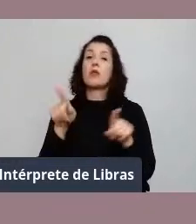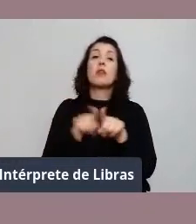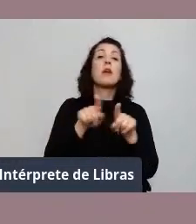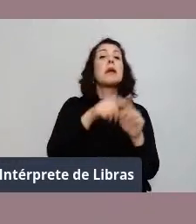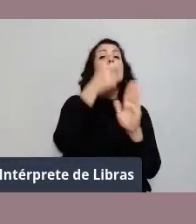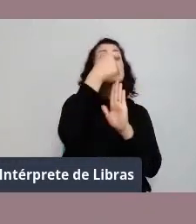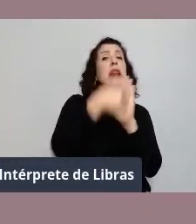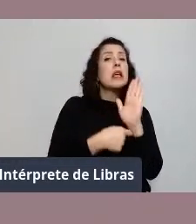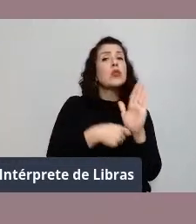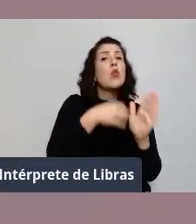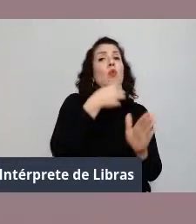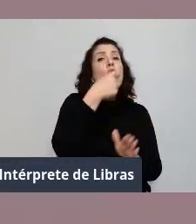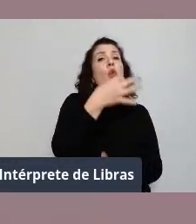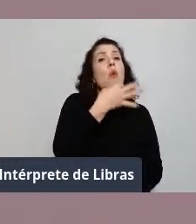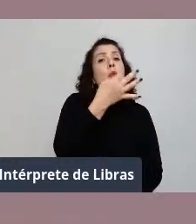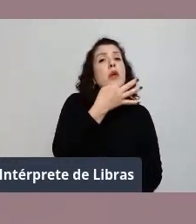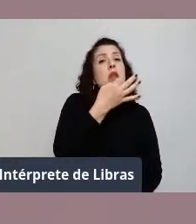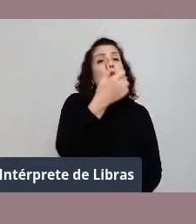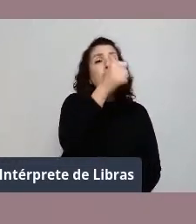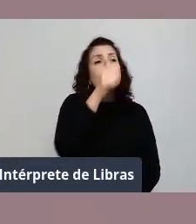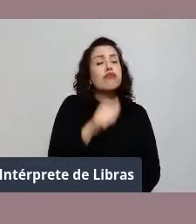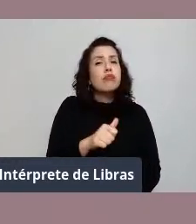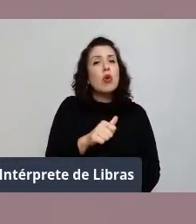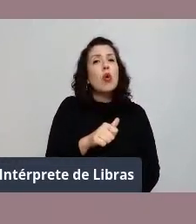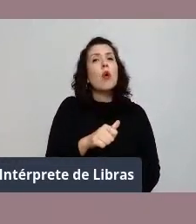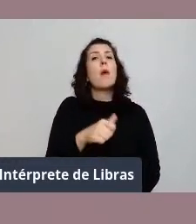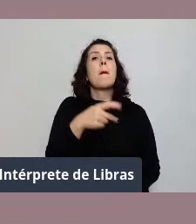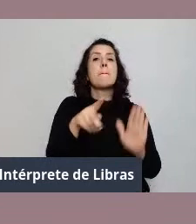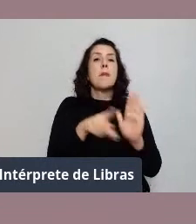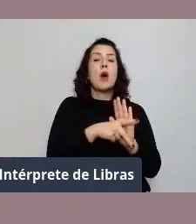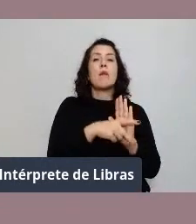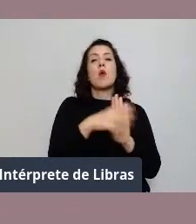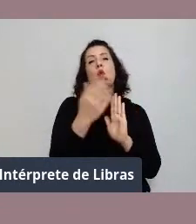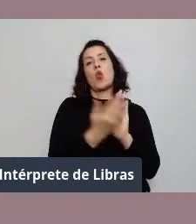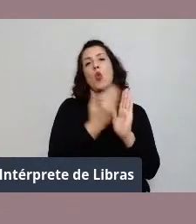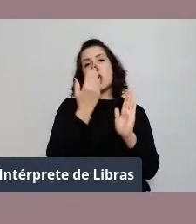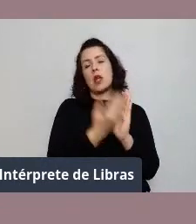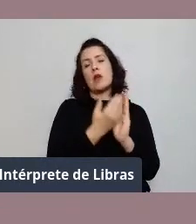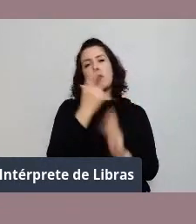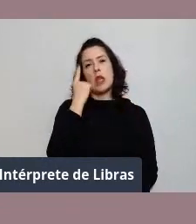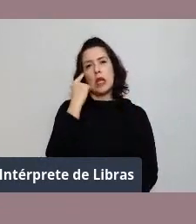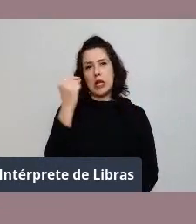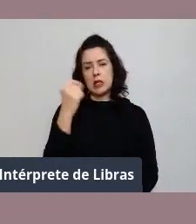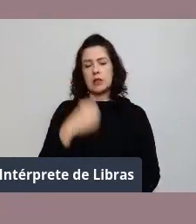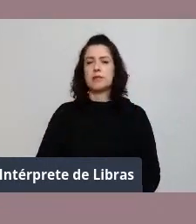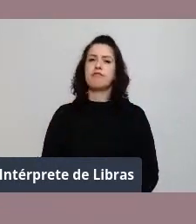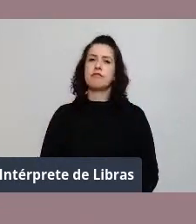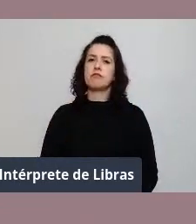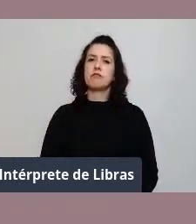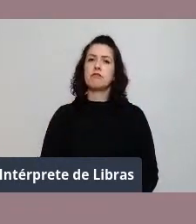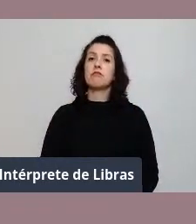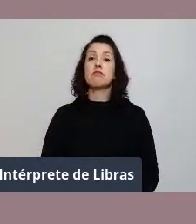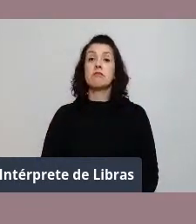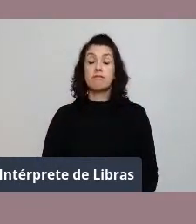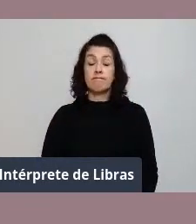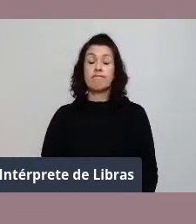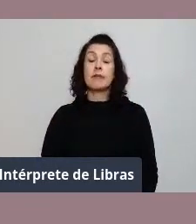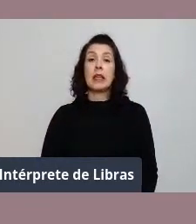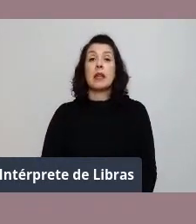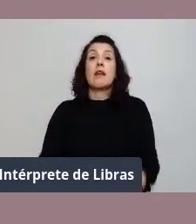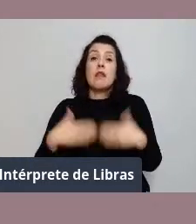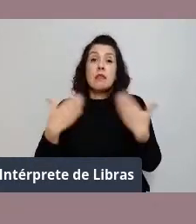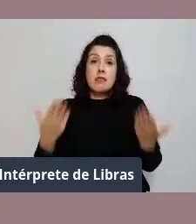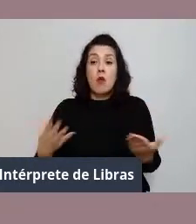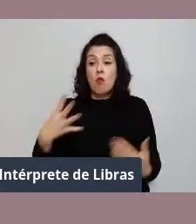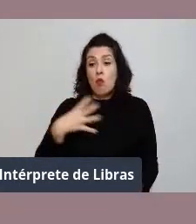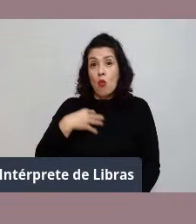sobre o livro da Clarice. Então, eu recebi essa encomenda e eu fiquei